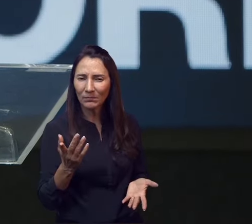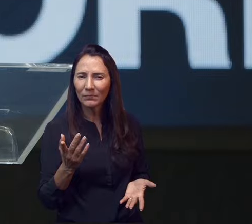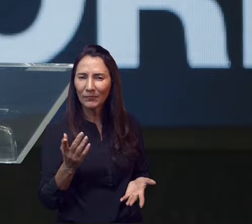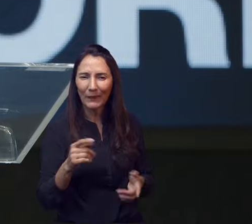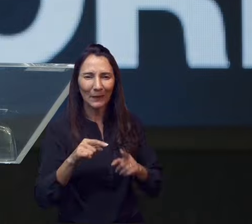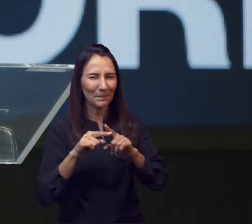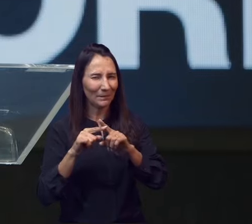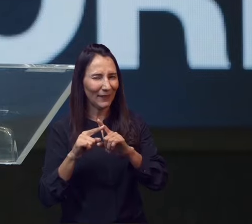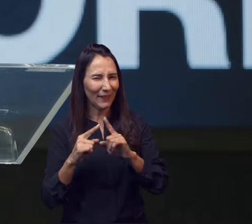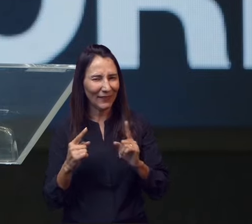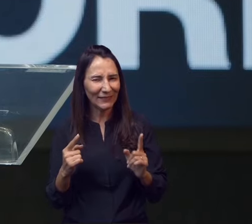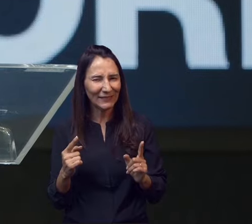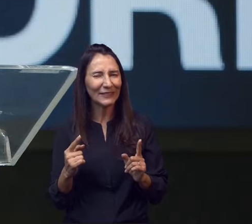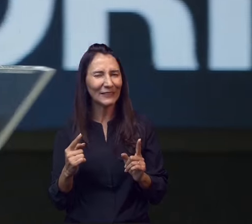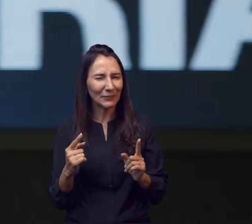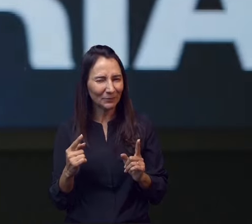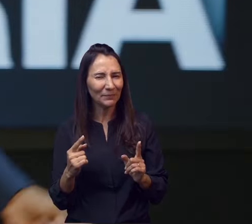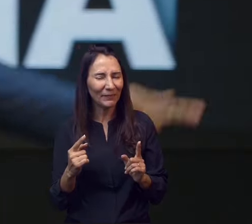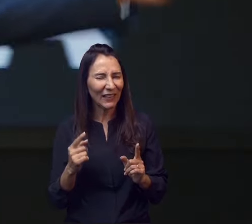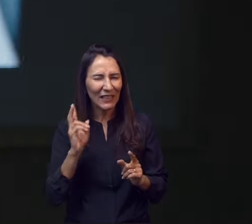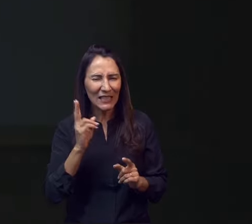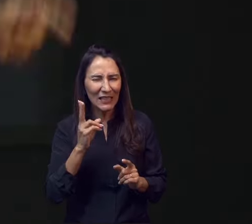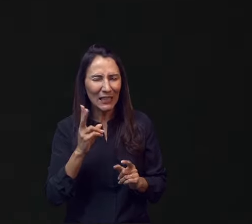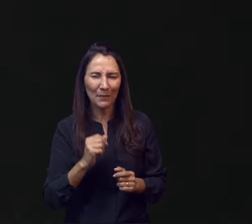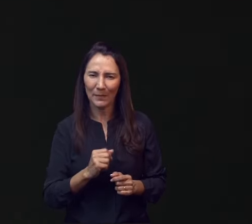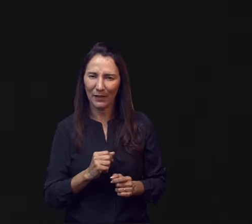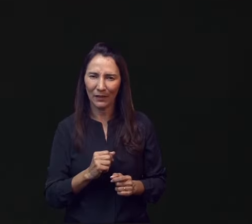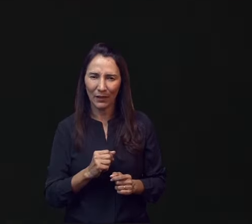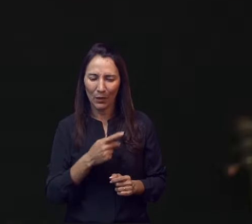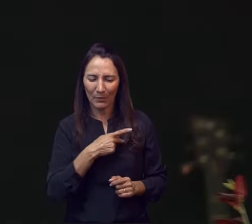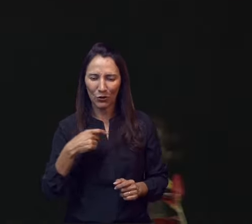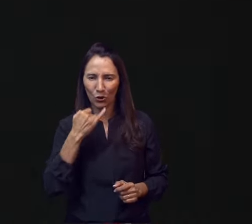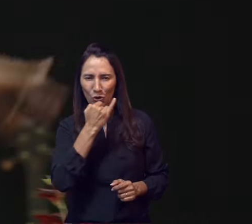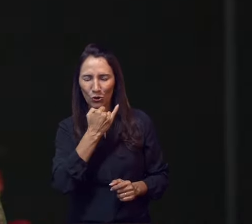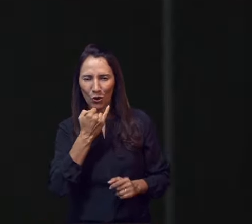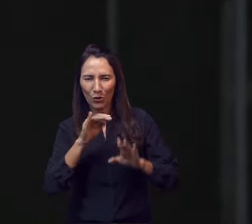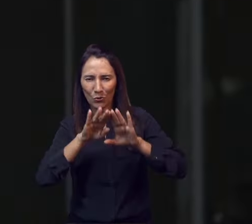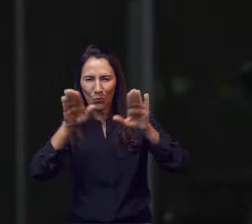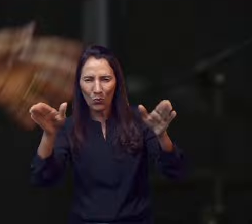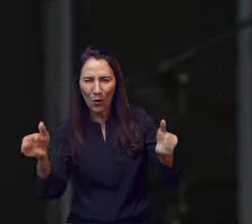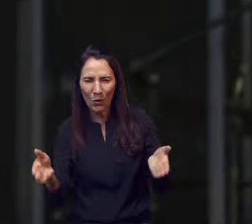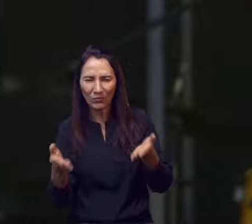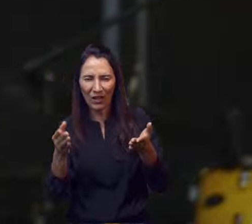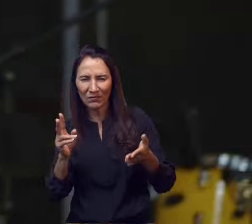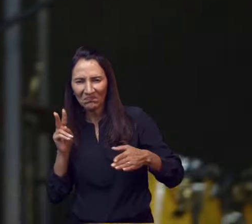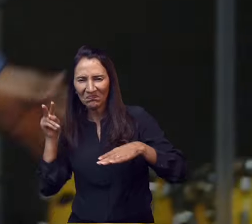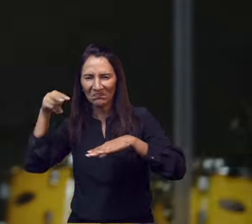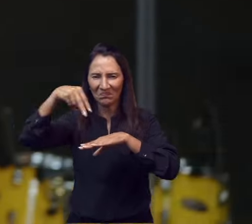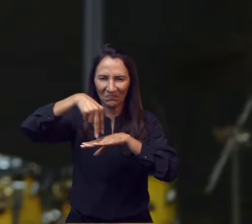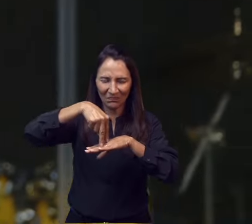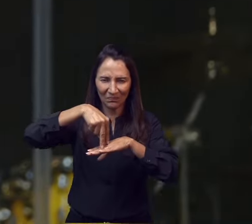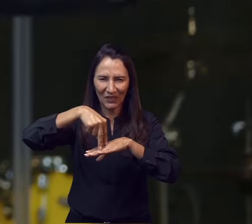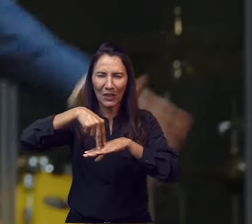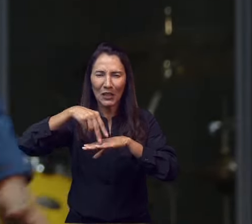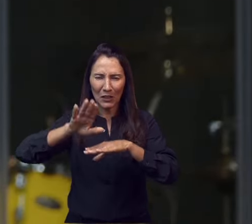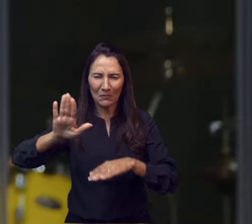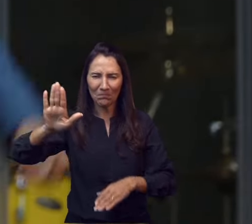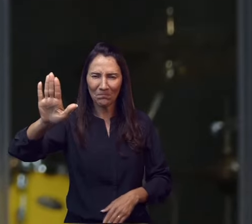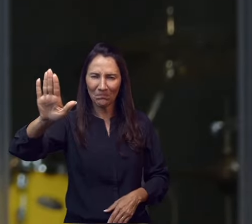Porém todas as vezes que ele chegou nesse altar Estendeu uma das mãos e